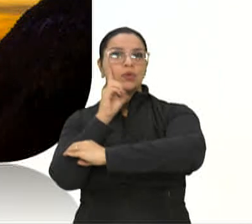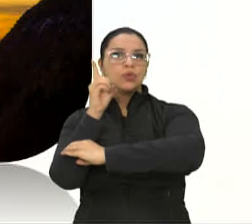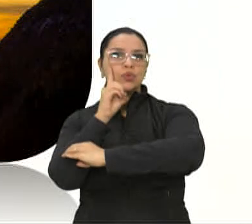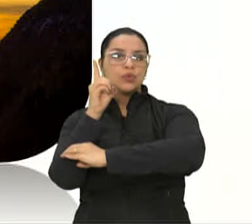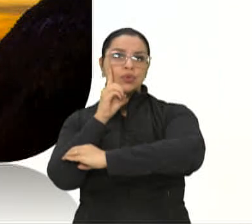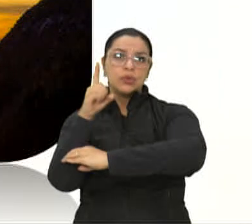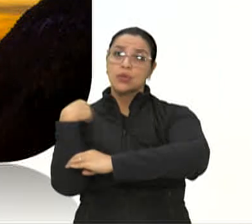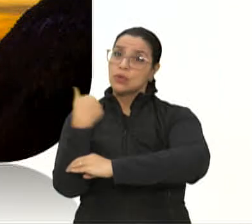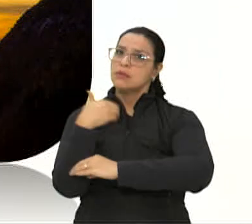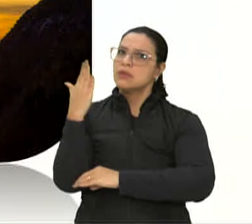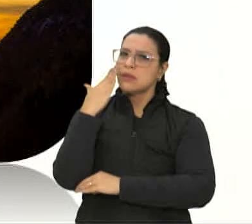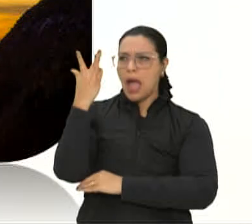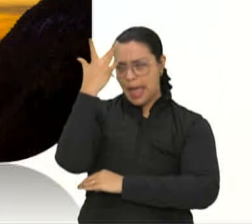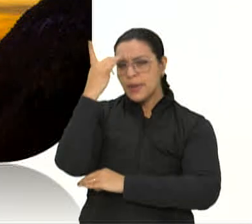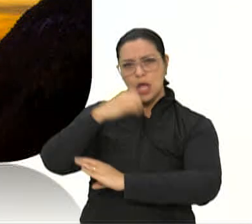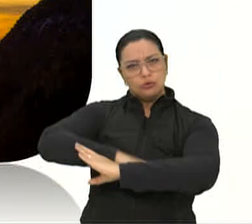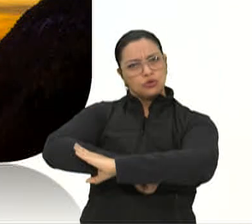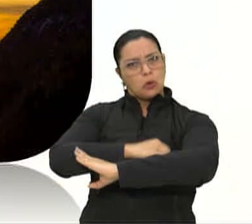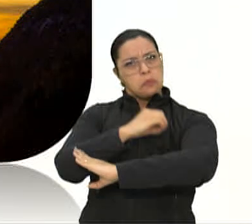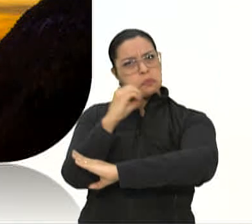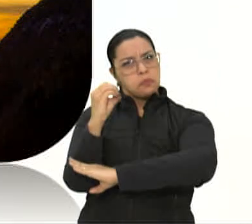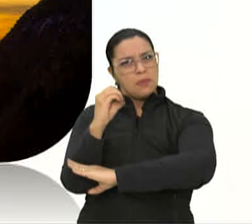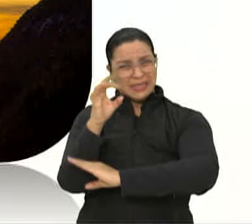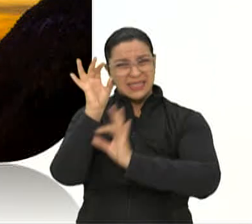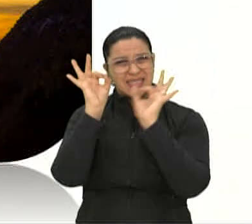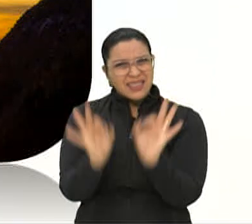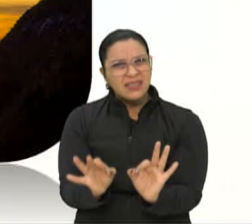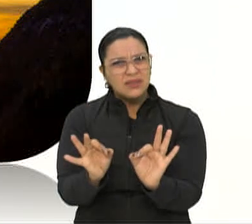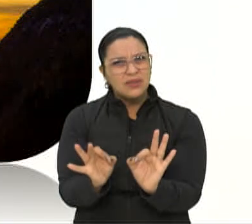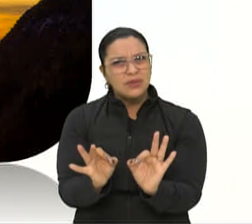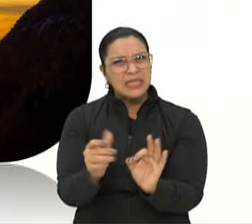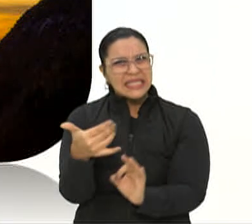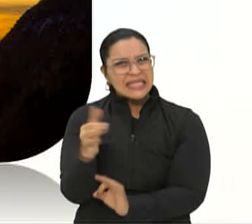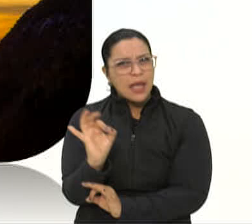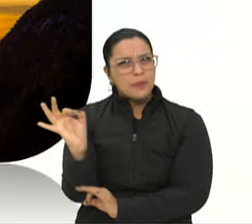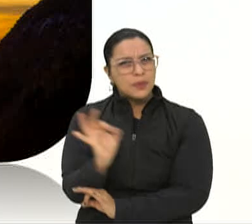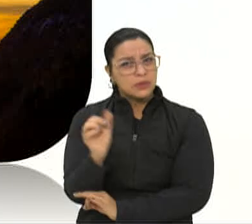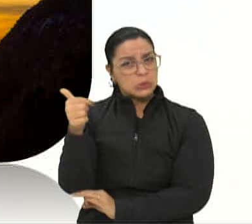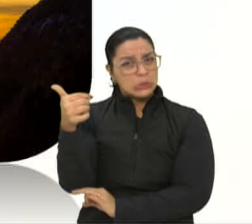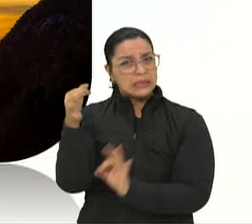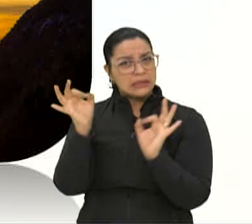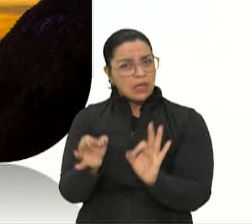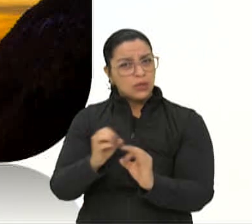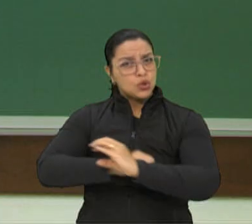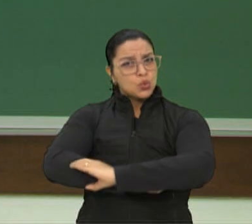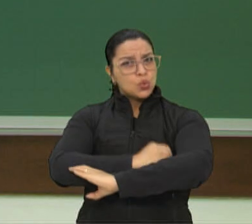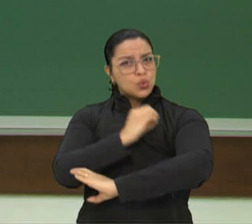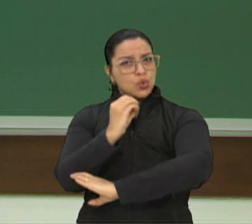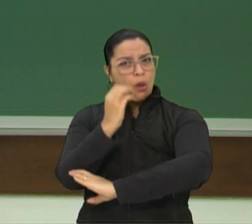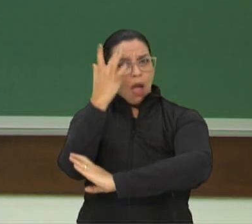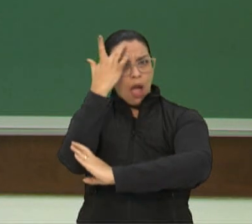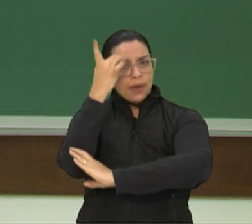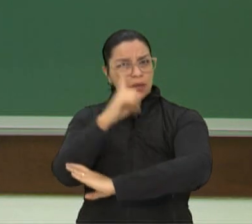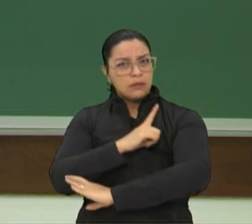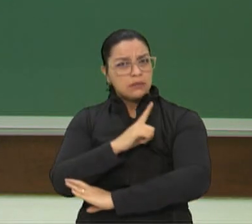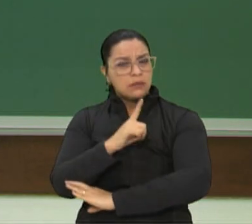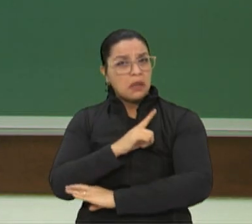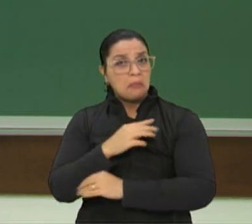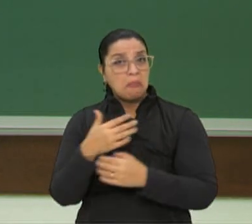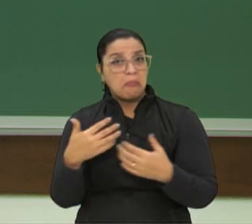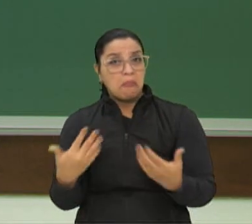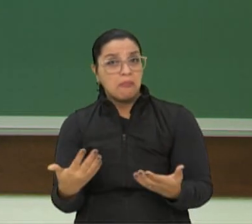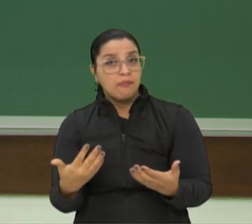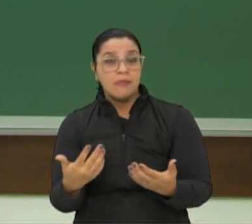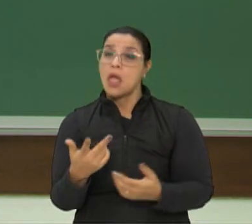cotidianamente, a gente tem certeza, não, amanhã ele vai nascer, mas tem certeza? Tem 100% de certeza que ele vai nascer? Isso é apenas